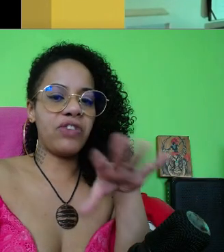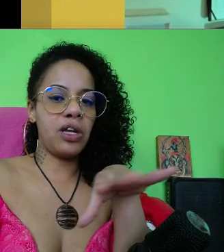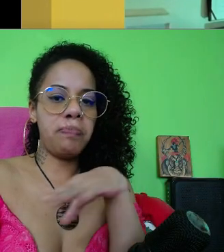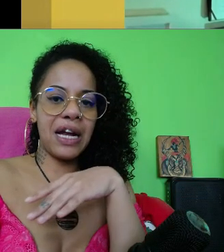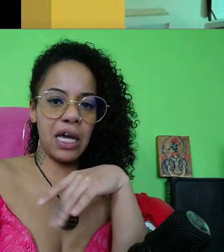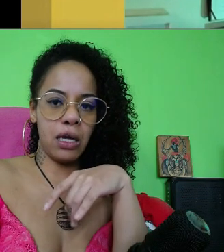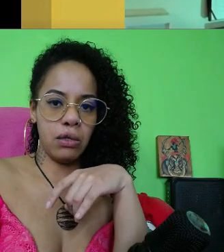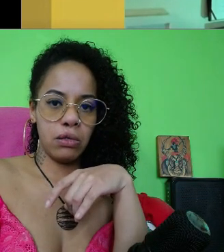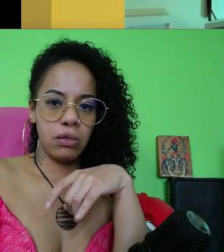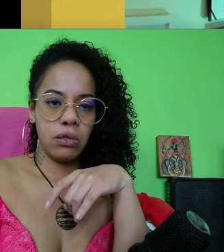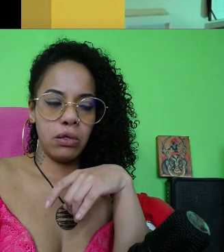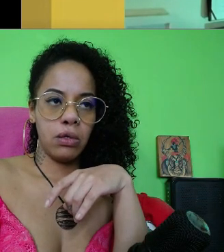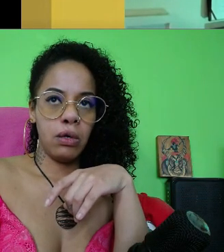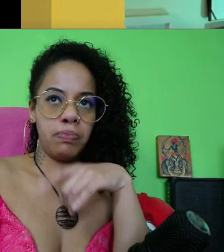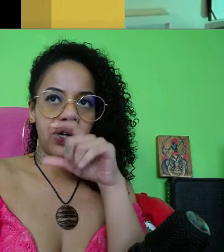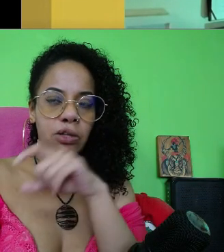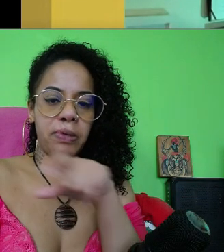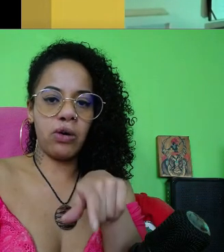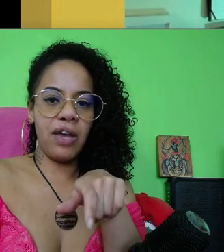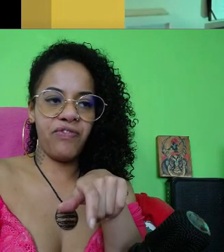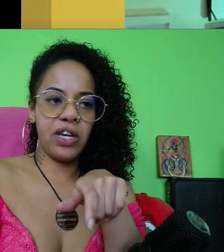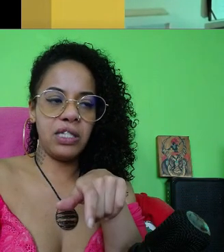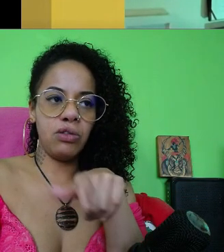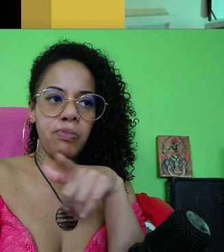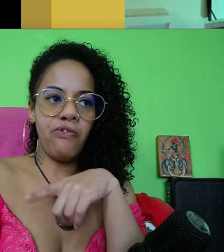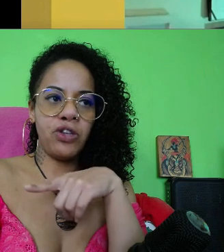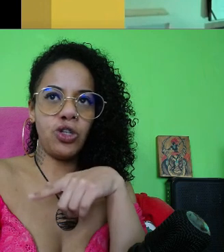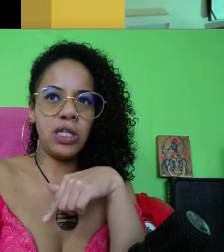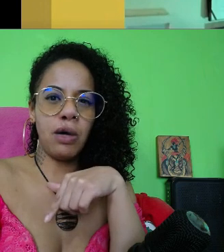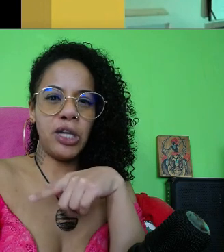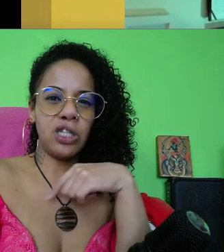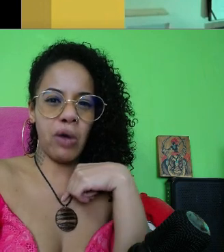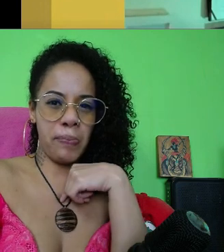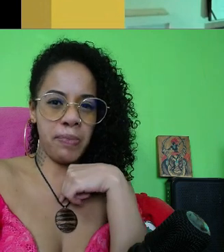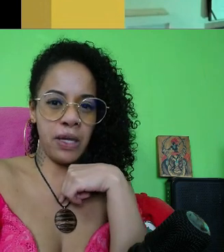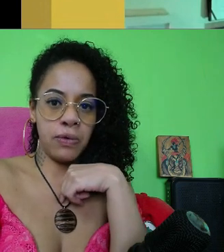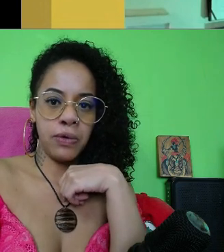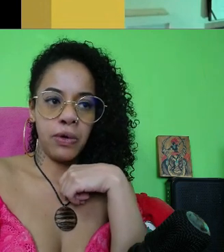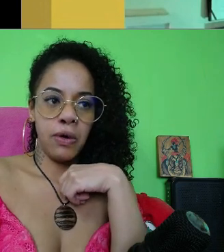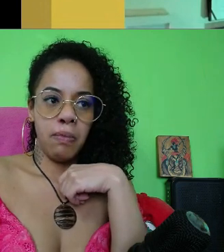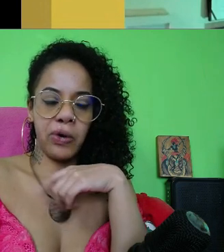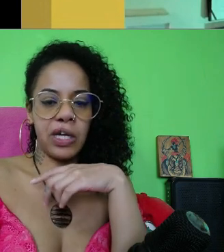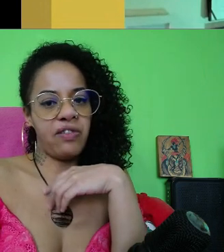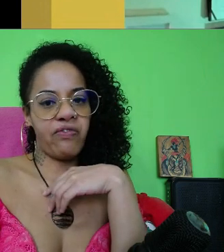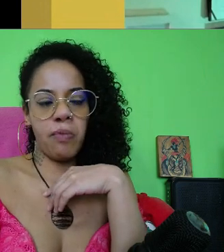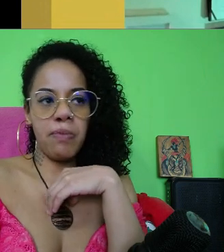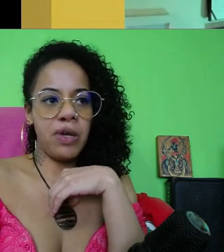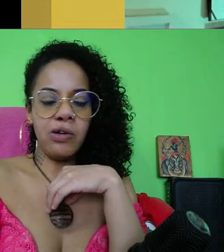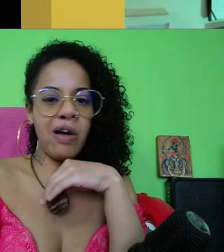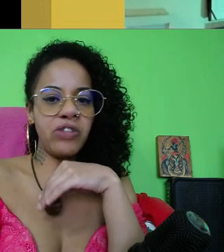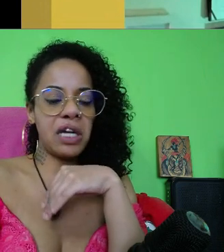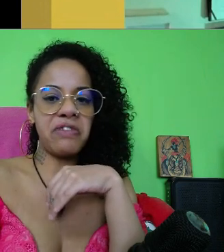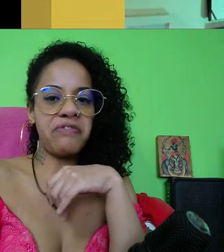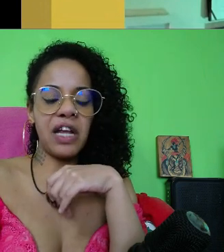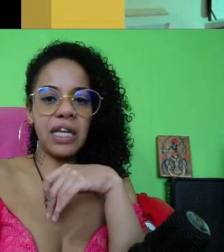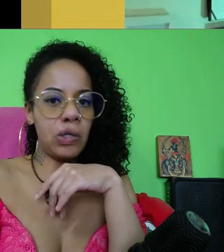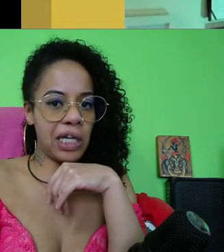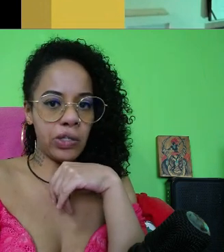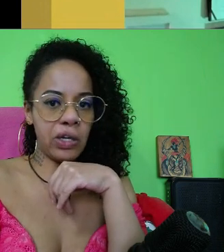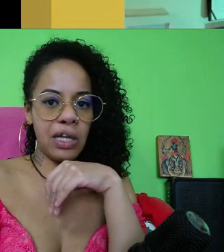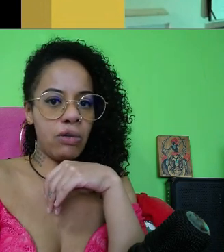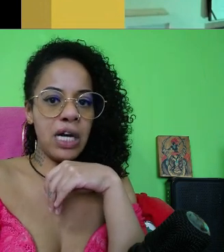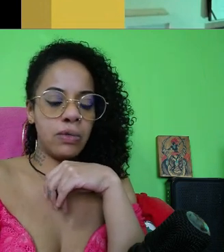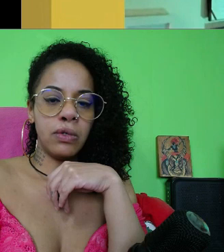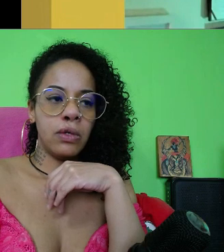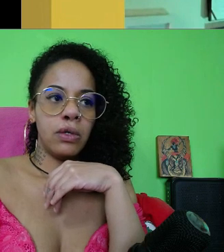Mas tu tá falando para quem porque tu pegou a referência do meu vídeo inicialmente então é para mim porque se for para mim não é você que vai falar